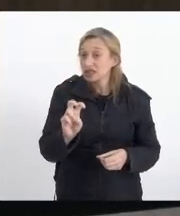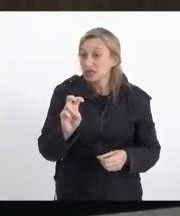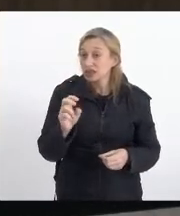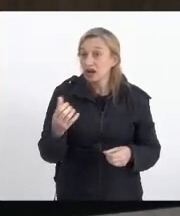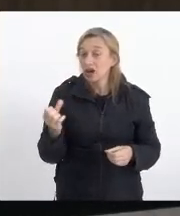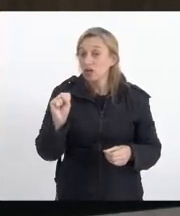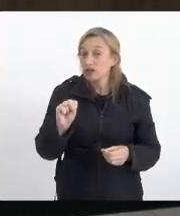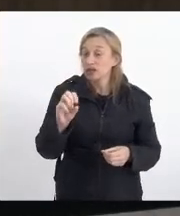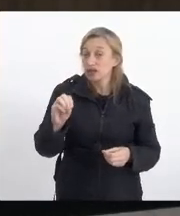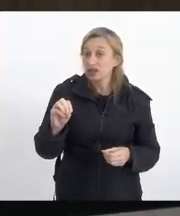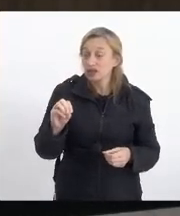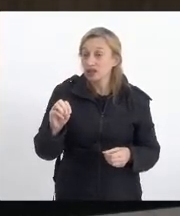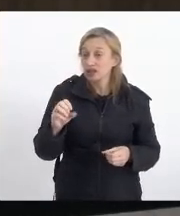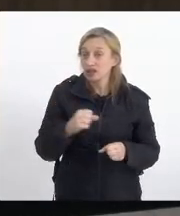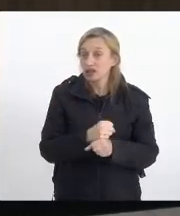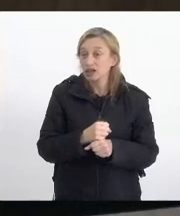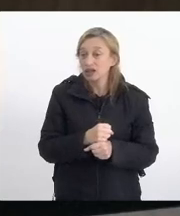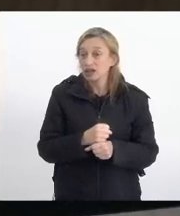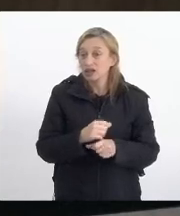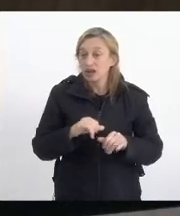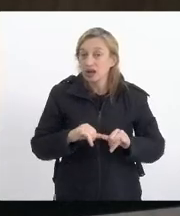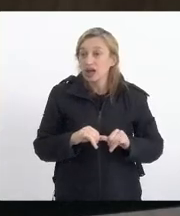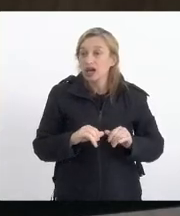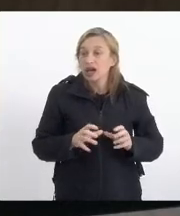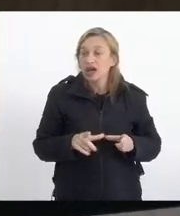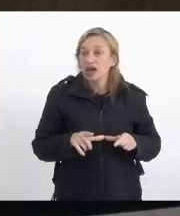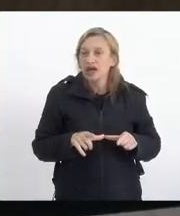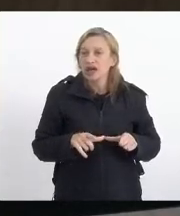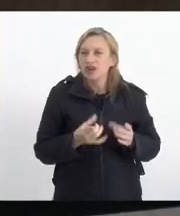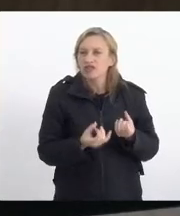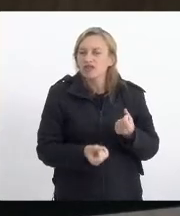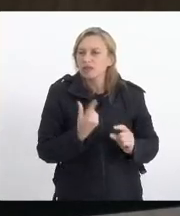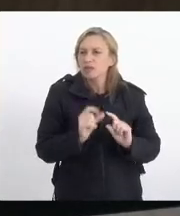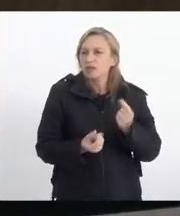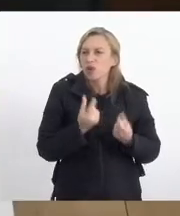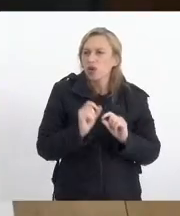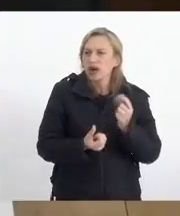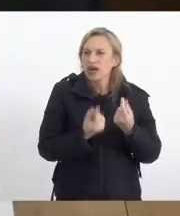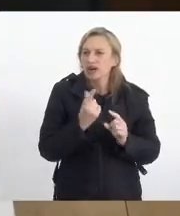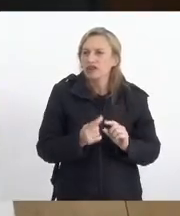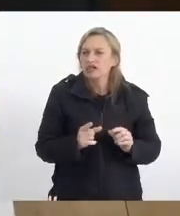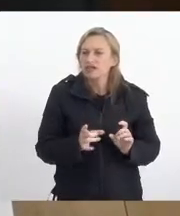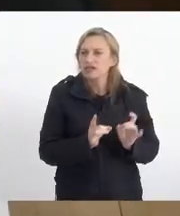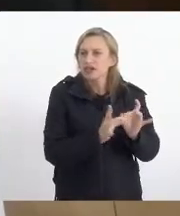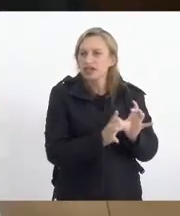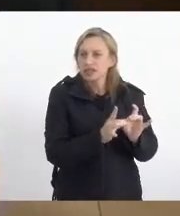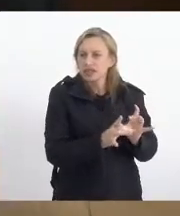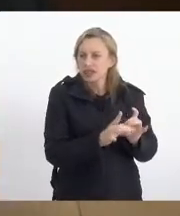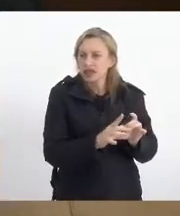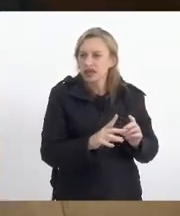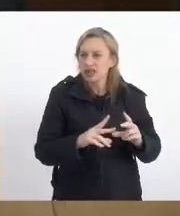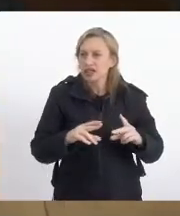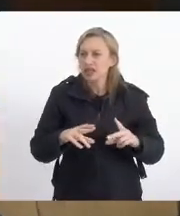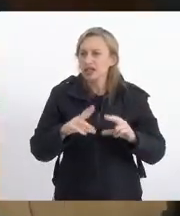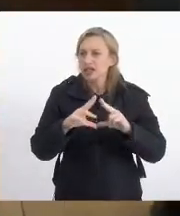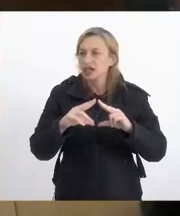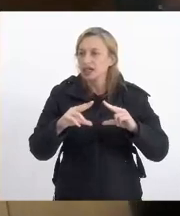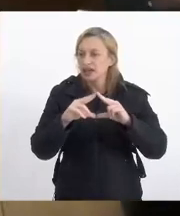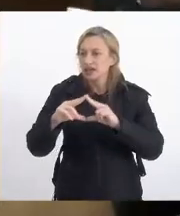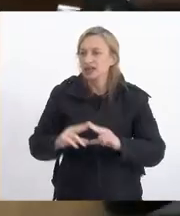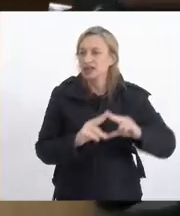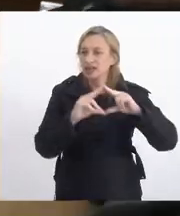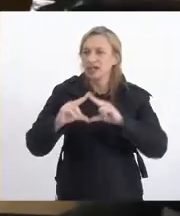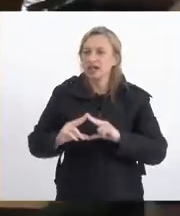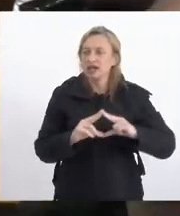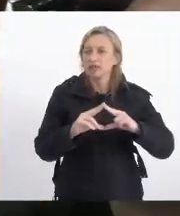anos, empurrar carrinho de pipoca, catar reciclável, e eu ouvi isso, para